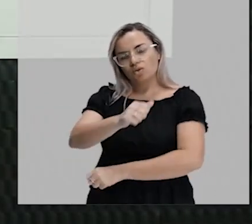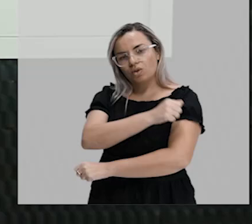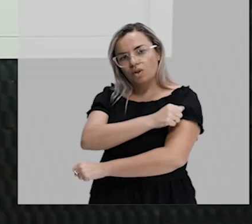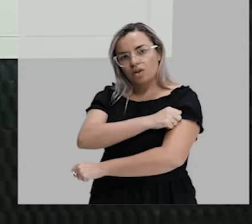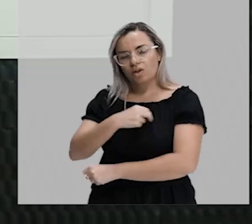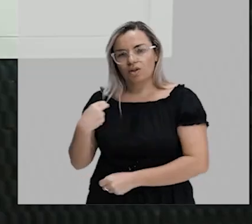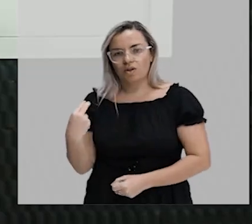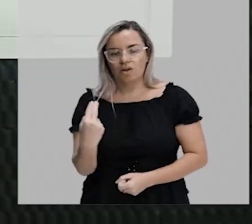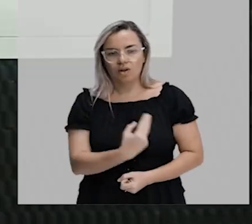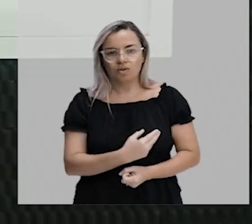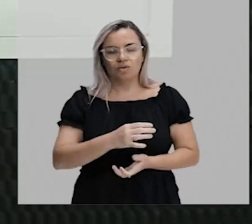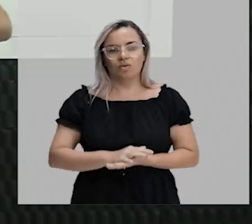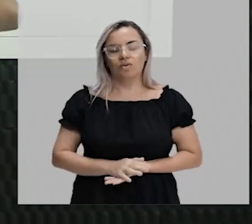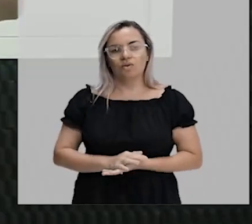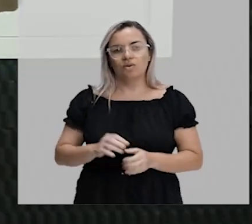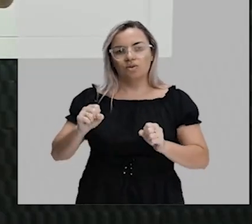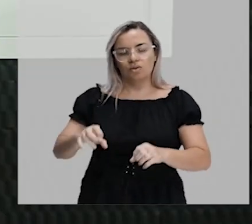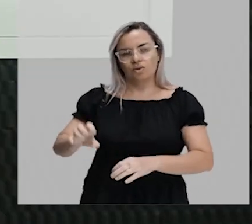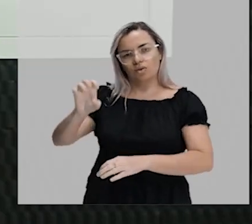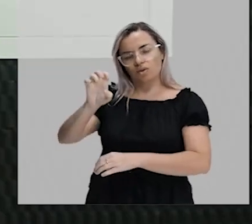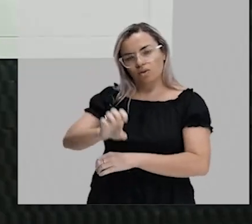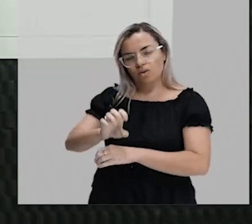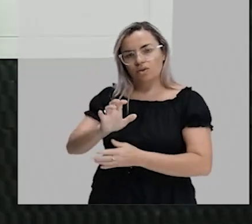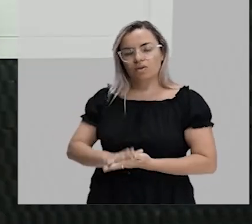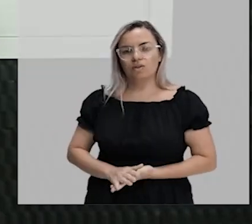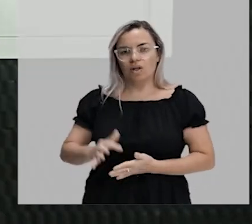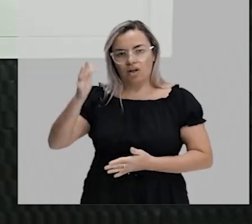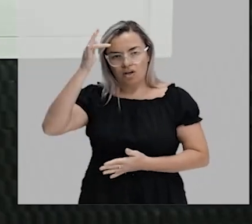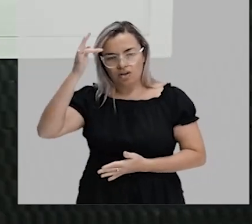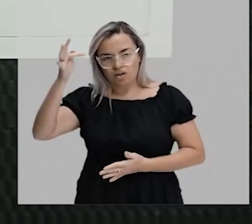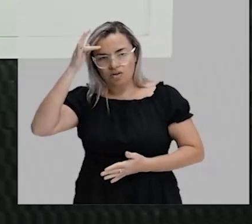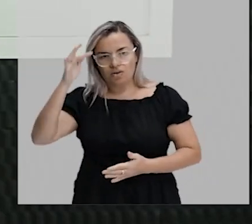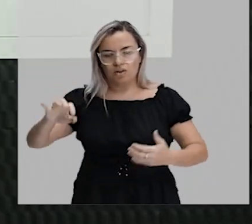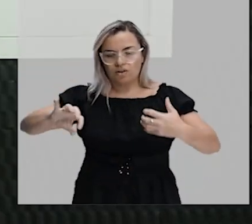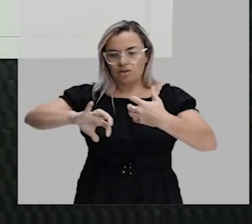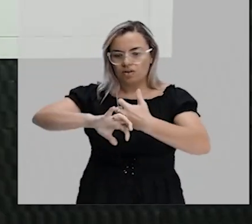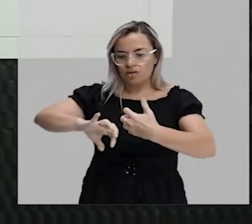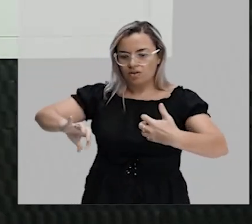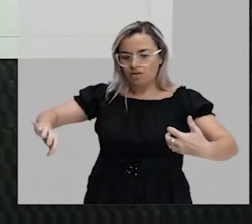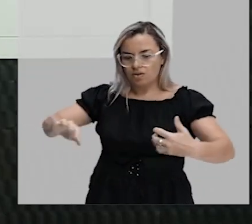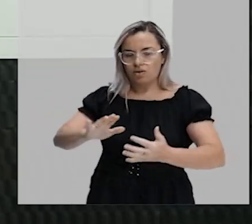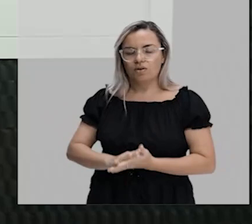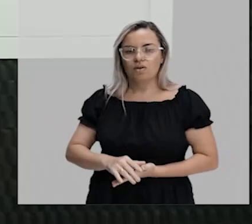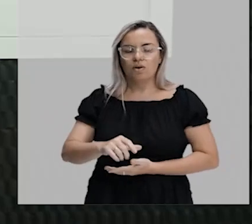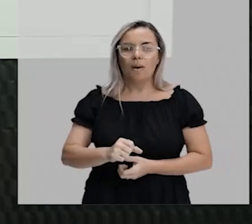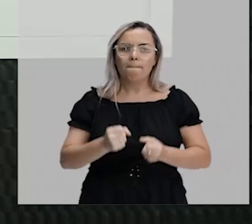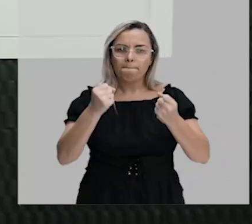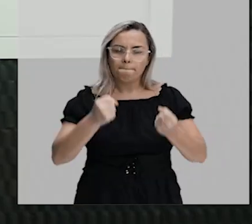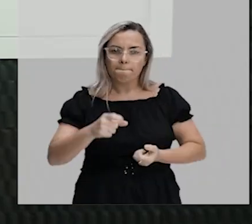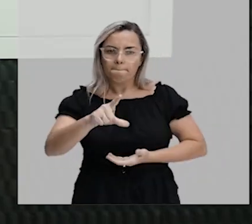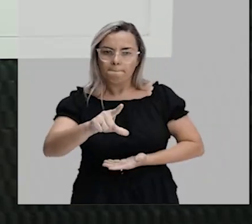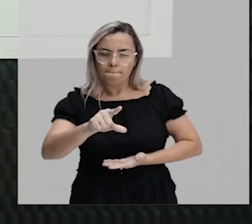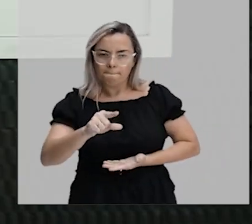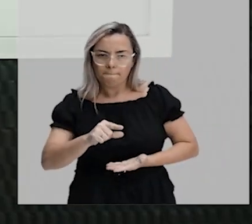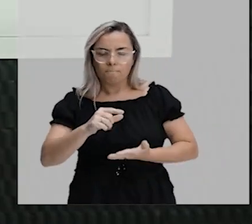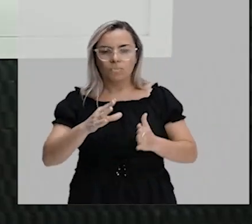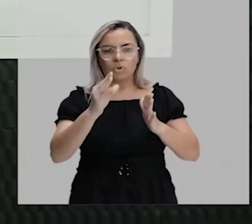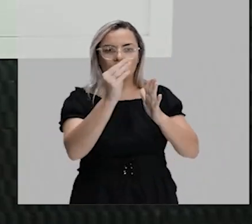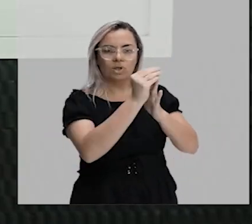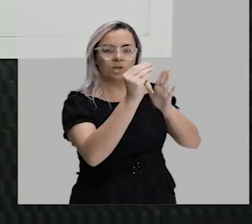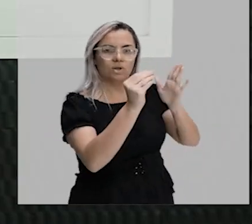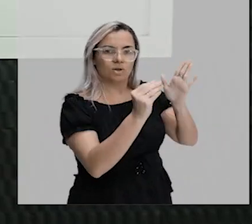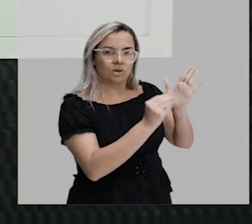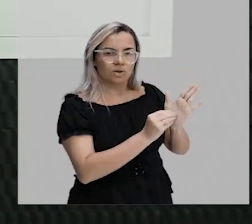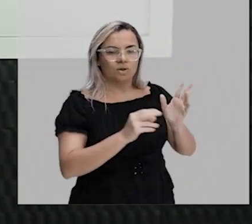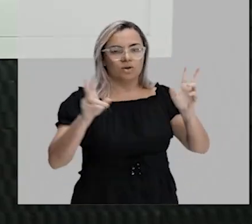fazer isso mais, porque na filosofia elas se separam. Você pode pegar a aula que nós temos aqui, que você vai ver justamente esta separação que